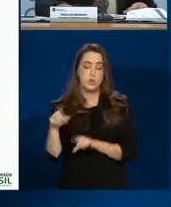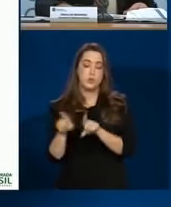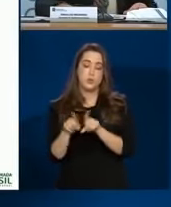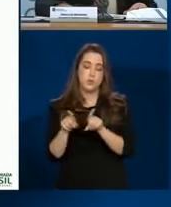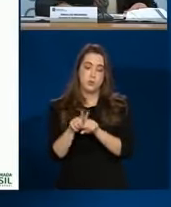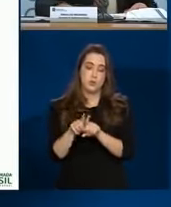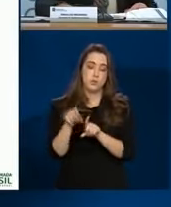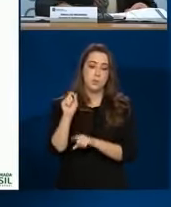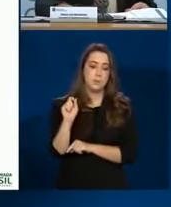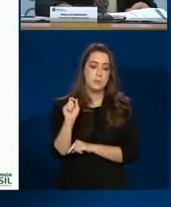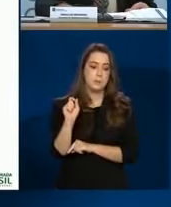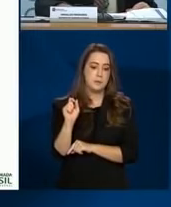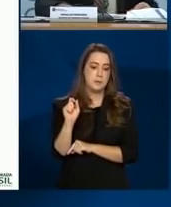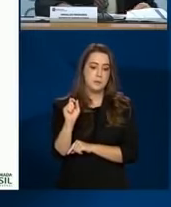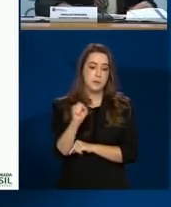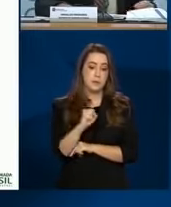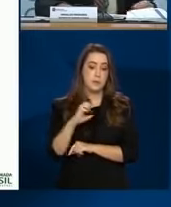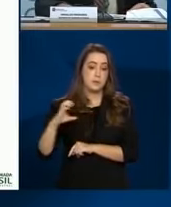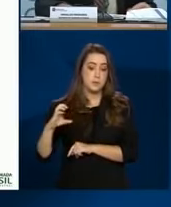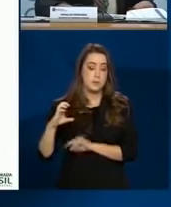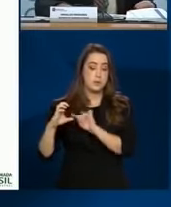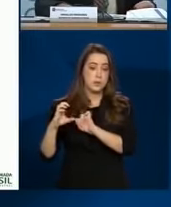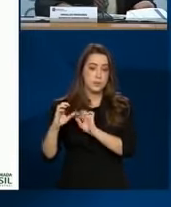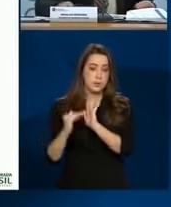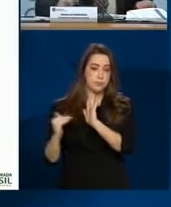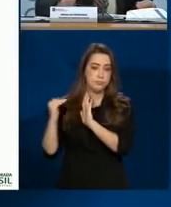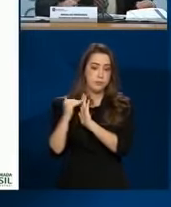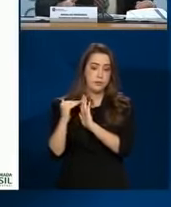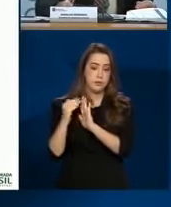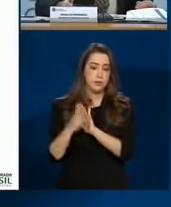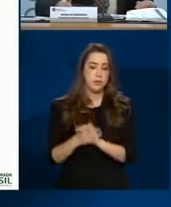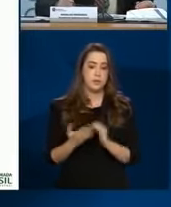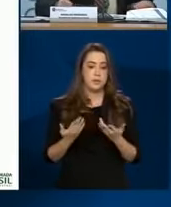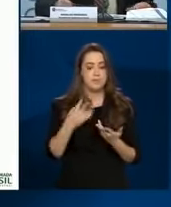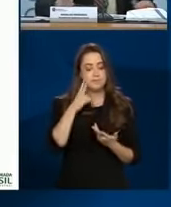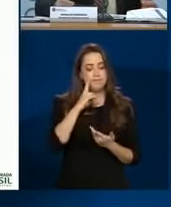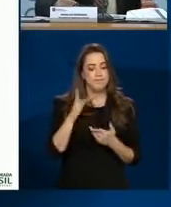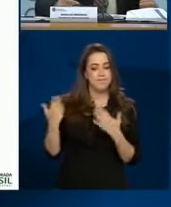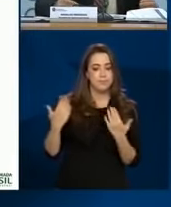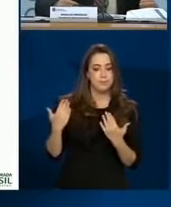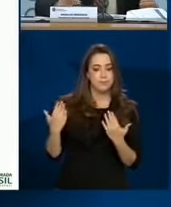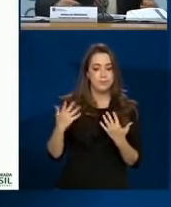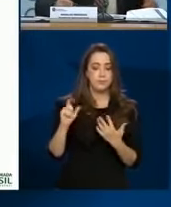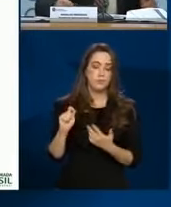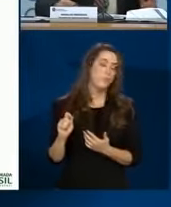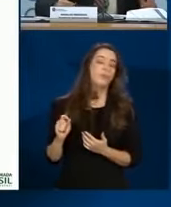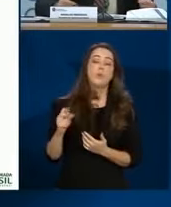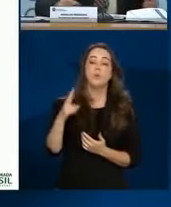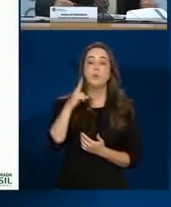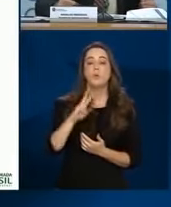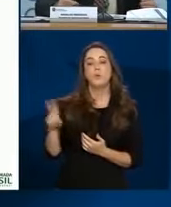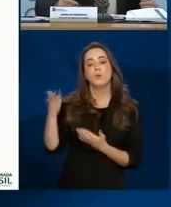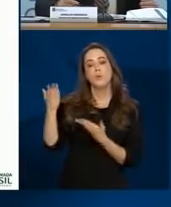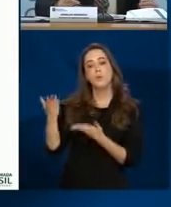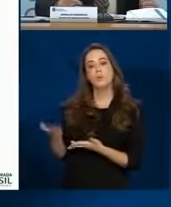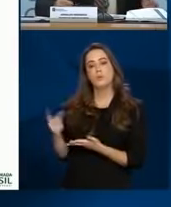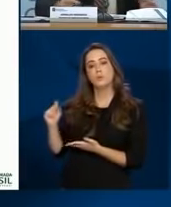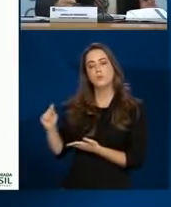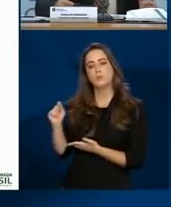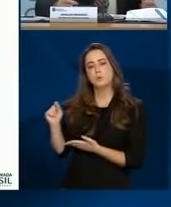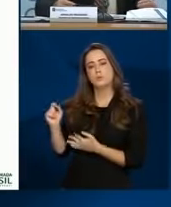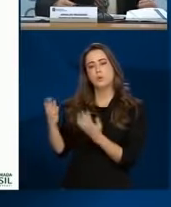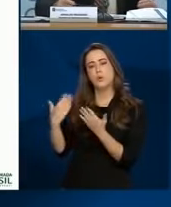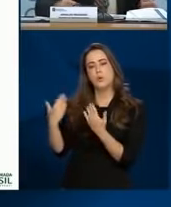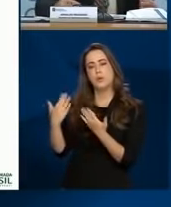como em Santa Catarina, né? Que, pelo óbvio, a gente verifica que esse